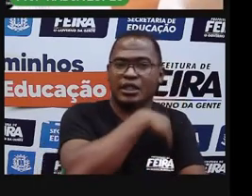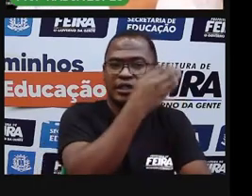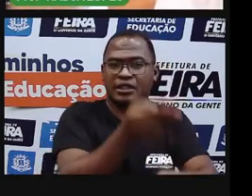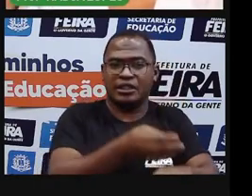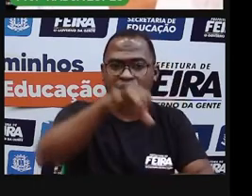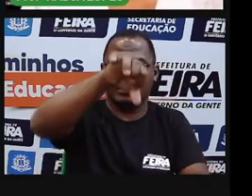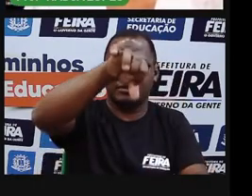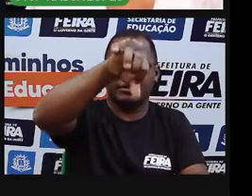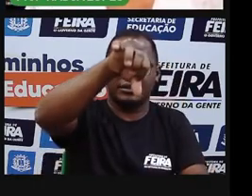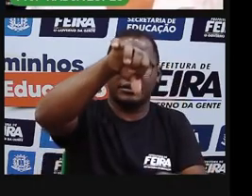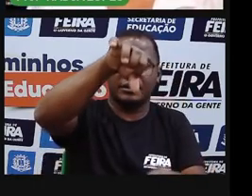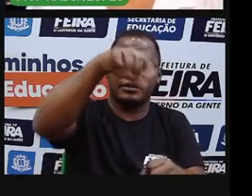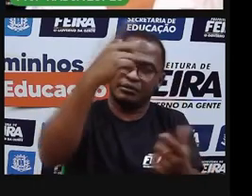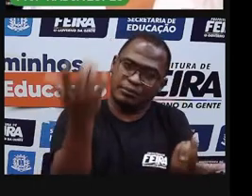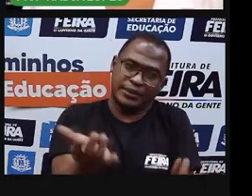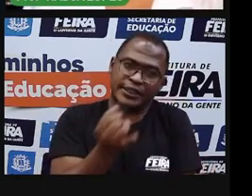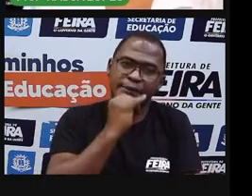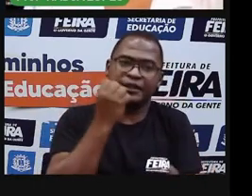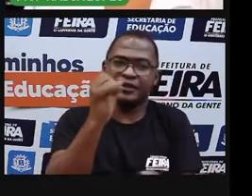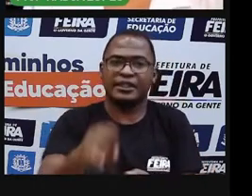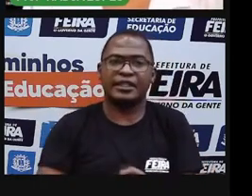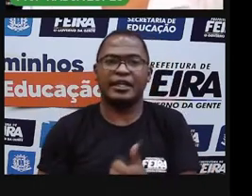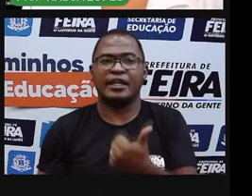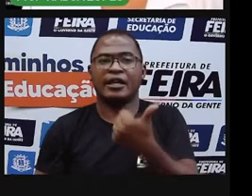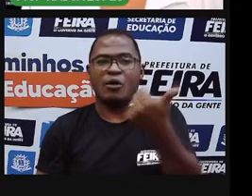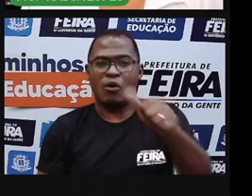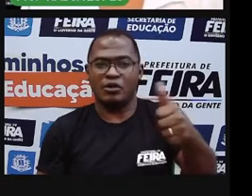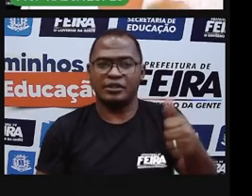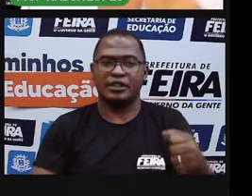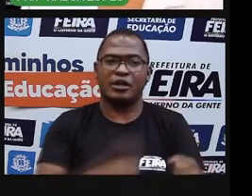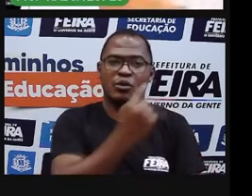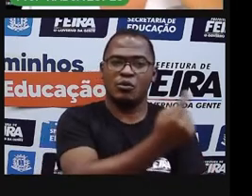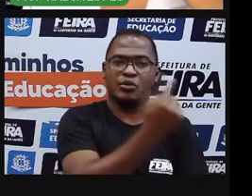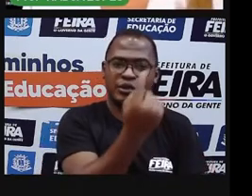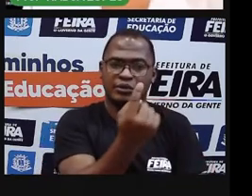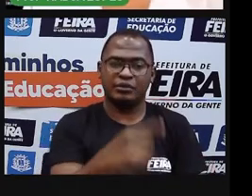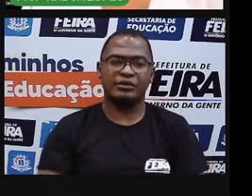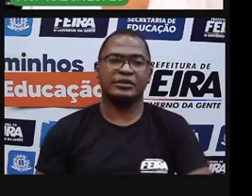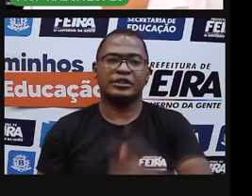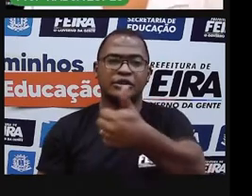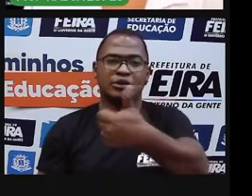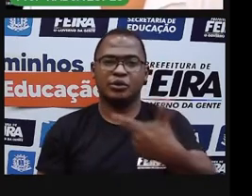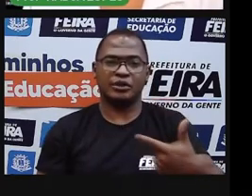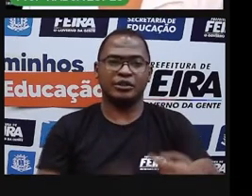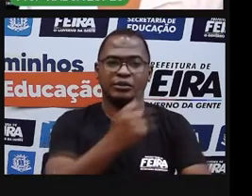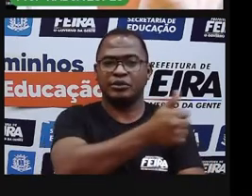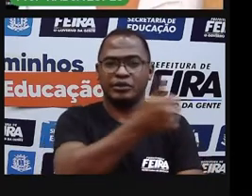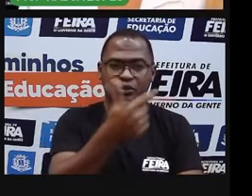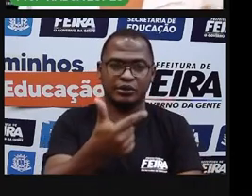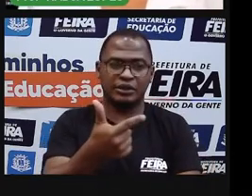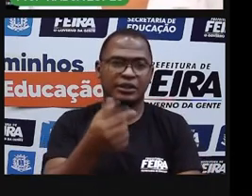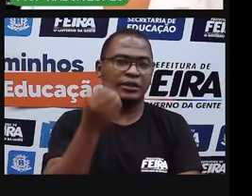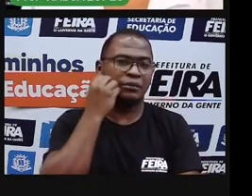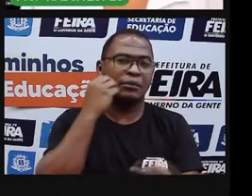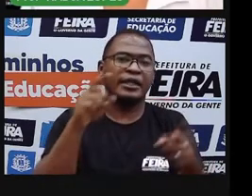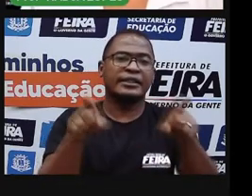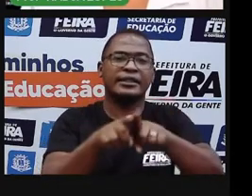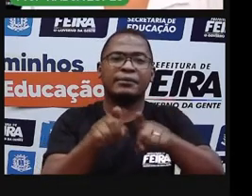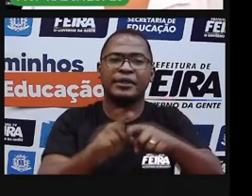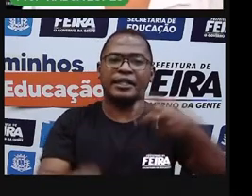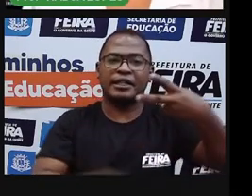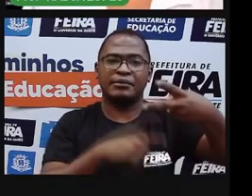origem a outros números e a base 10 é o sistema que é posicional eu falei para vocês